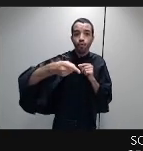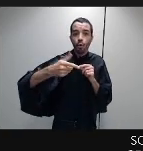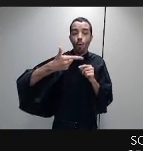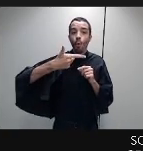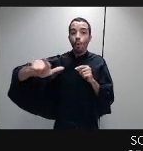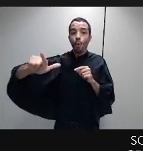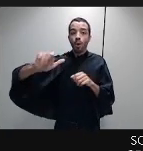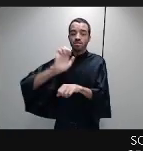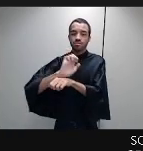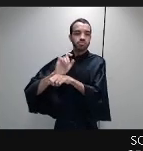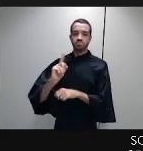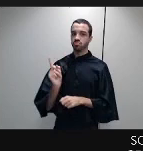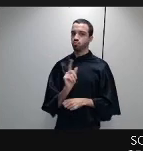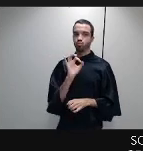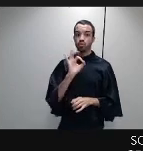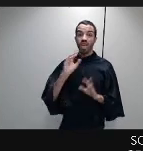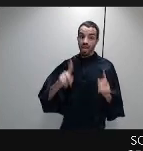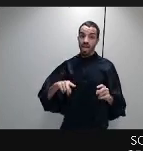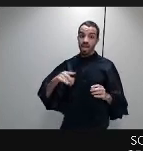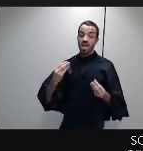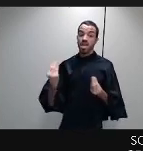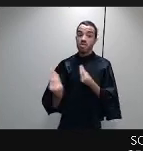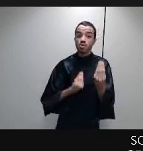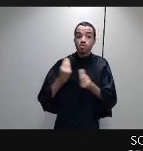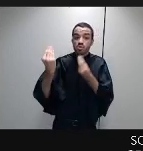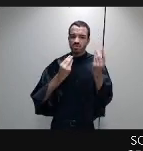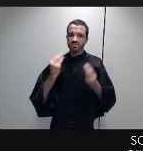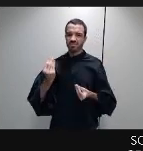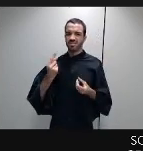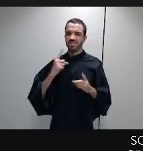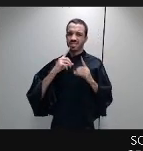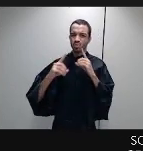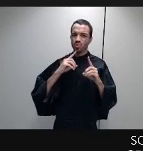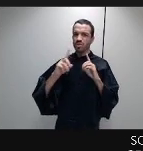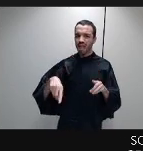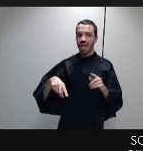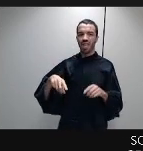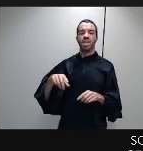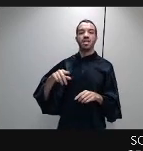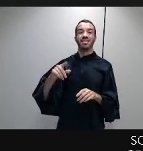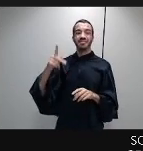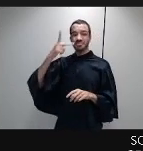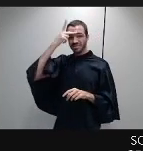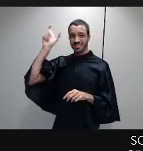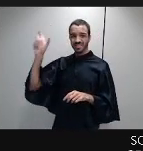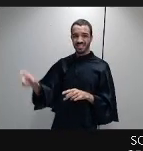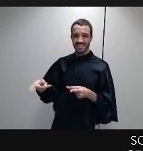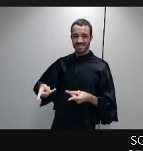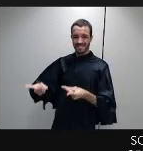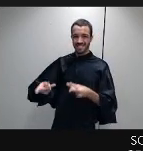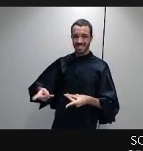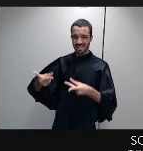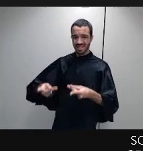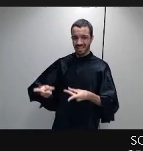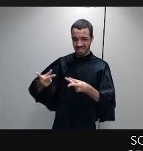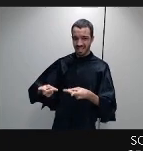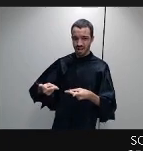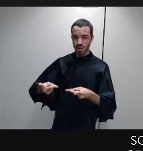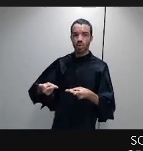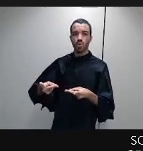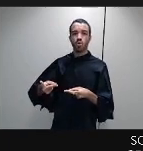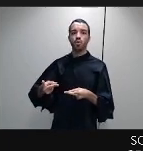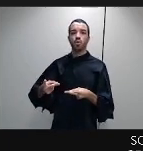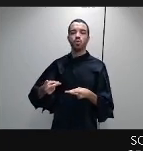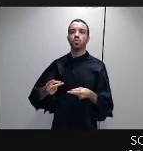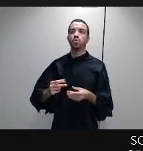discussão Exatamente é isso né saber se esse vendedor não acautelados como parece que falta é lou